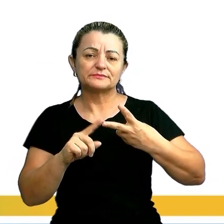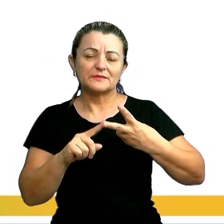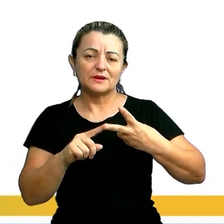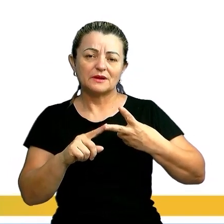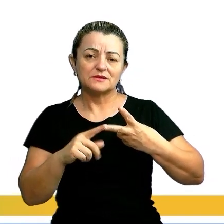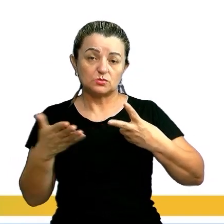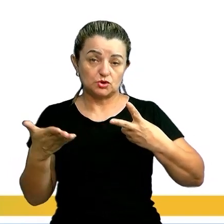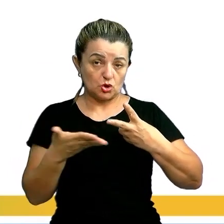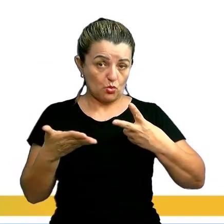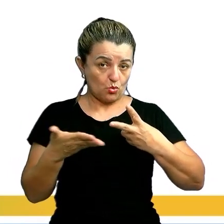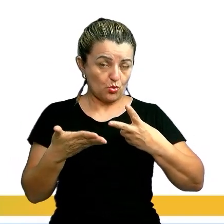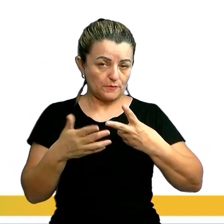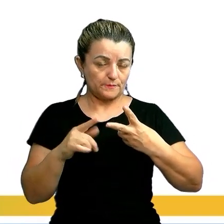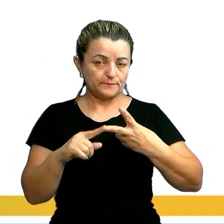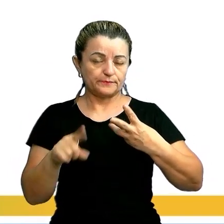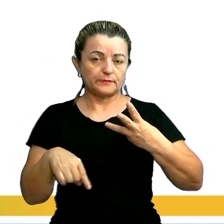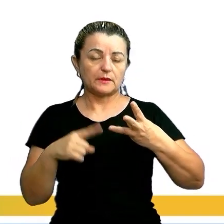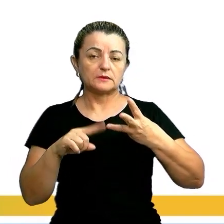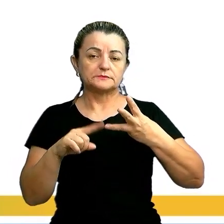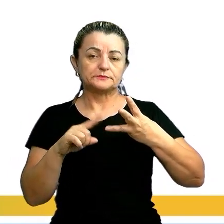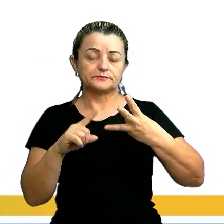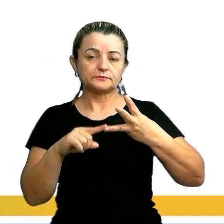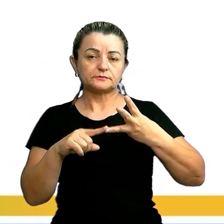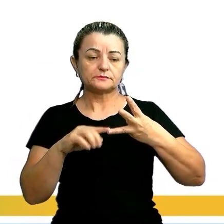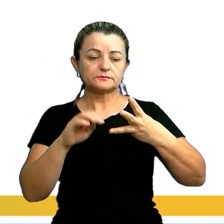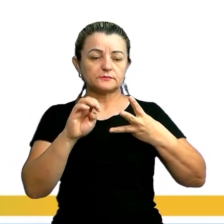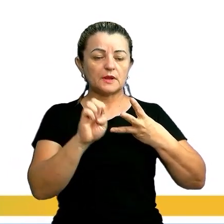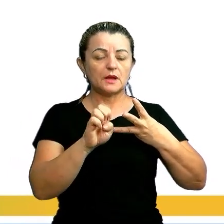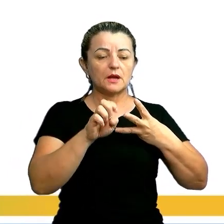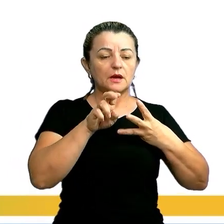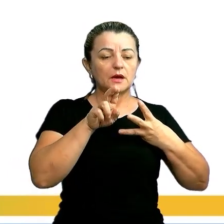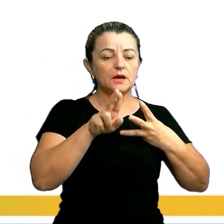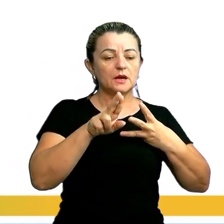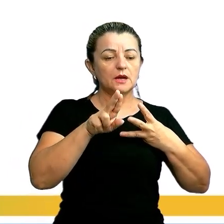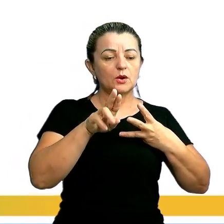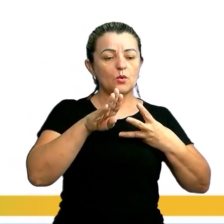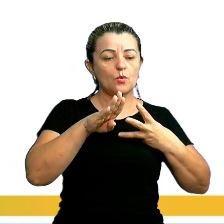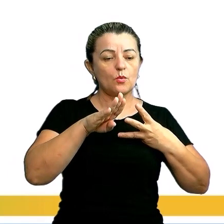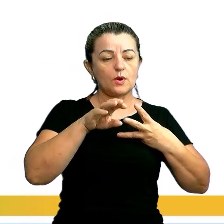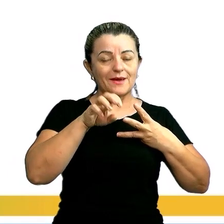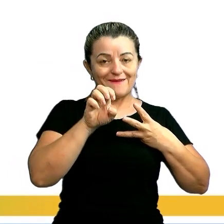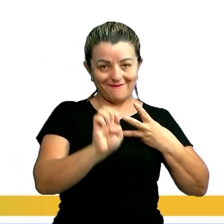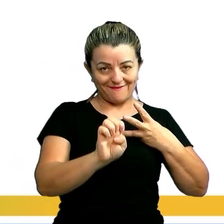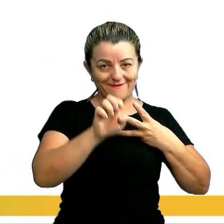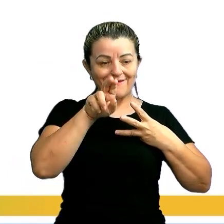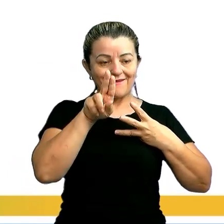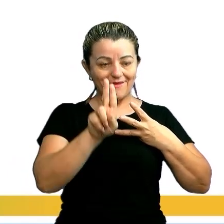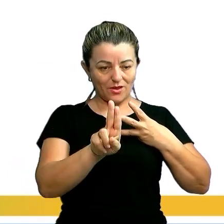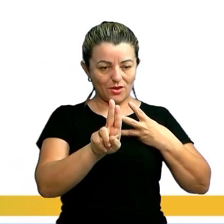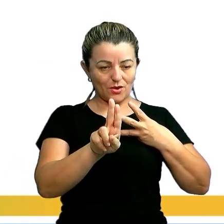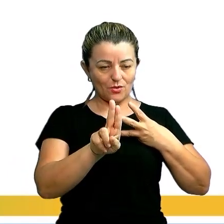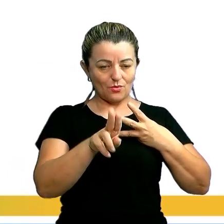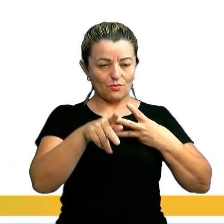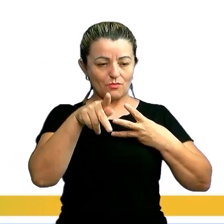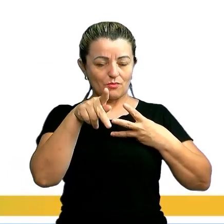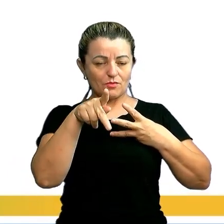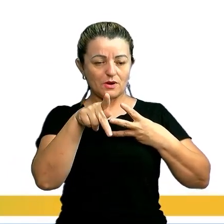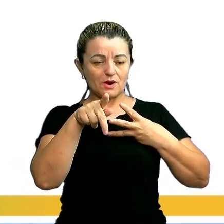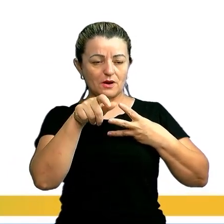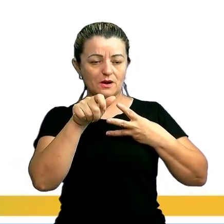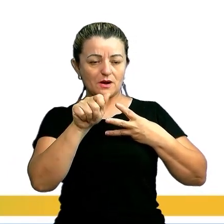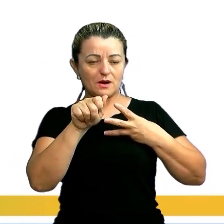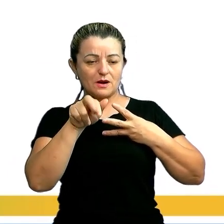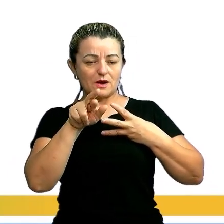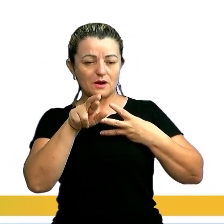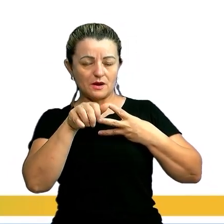mais recentes. E tem o domínio eubactéria, ou bactéria, que são as bactérias que